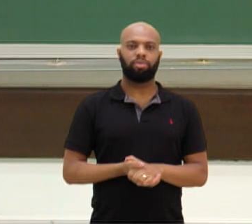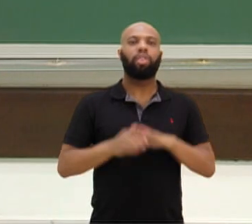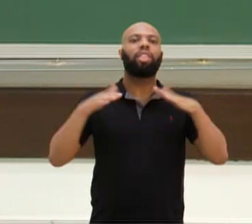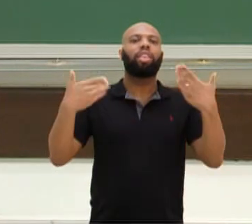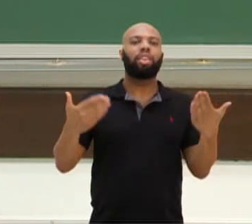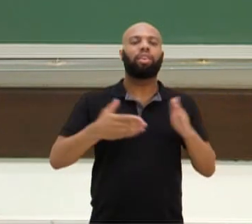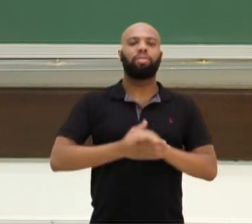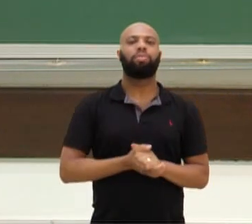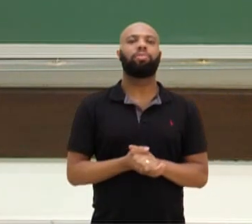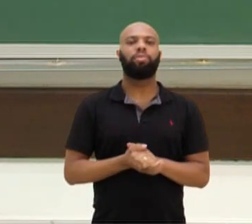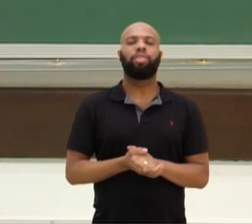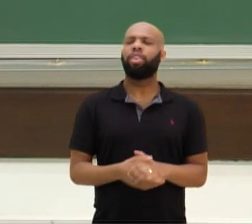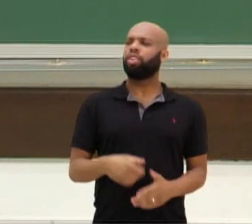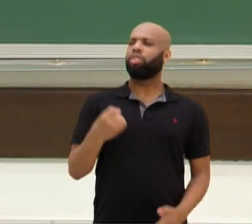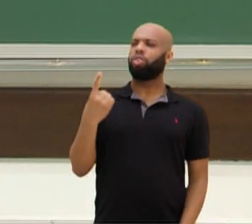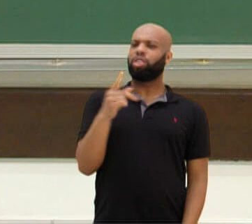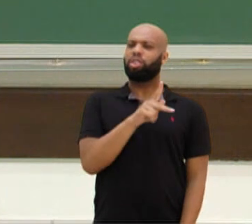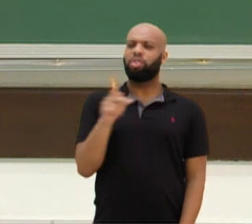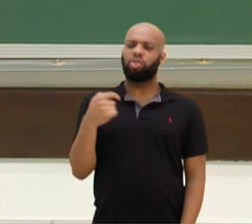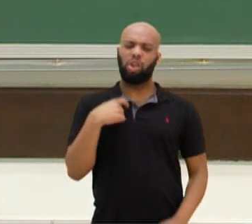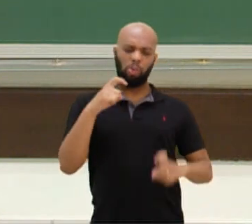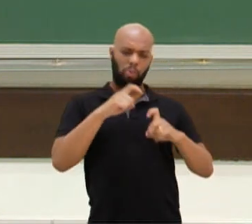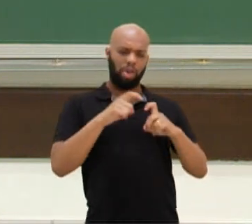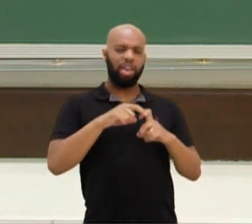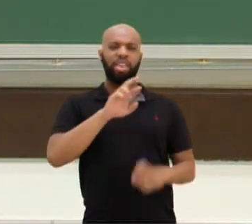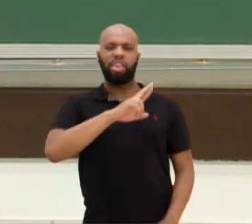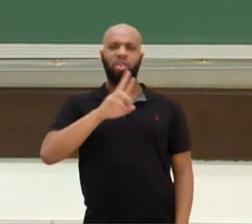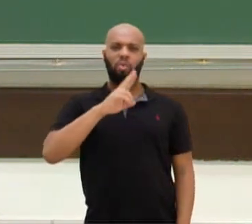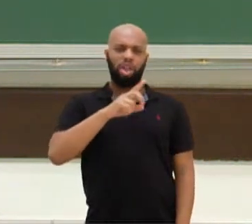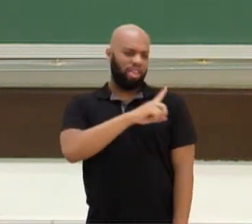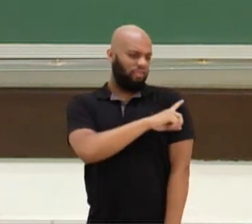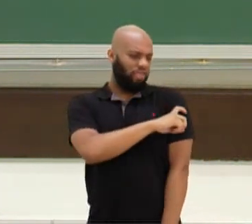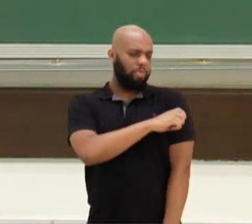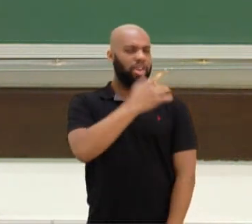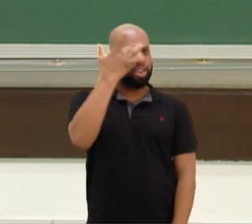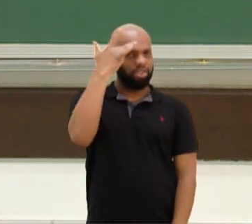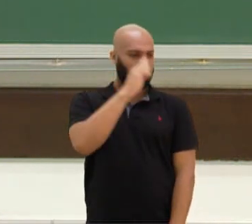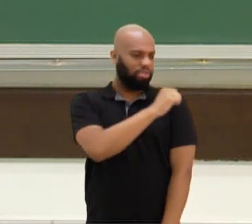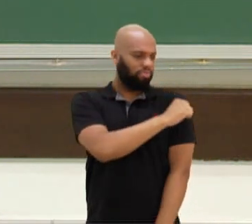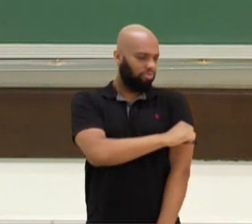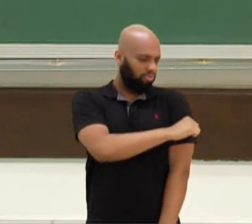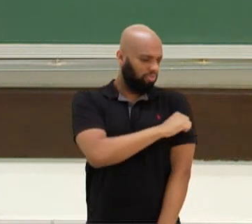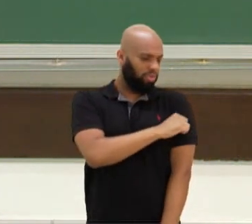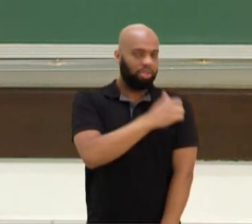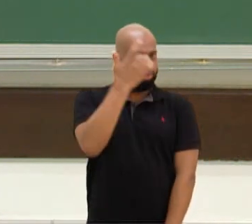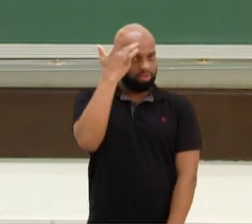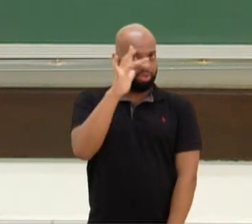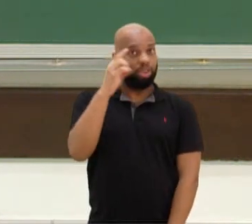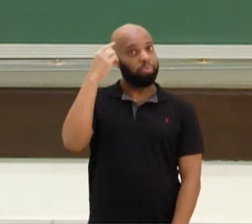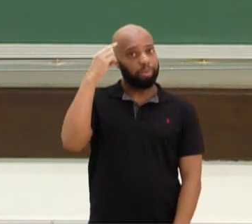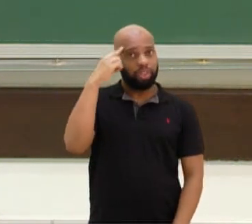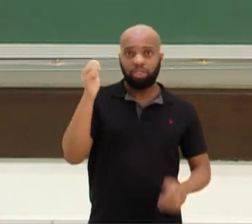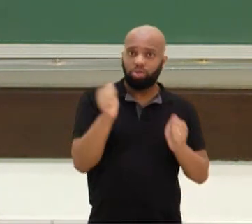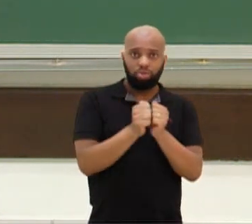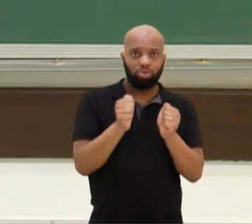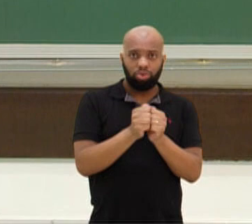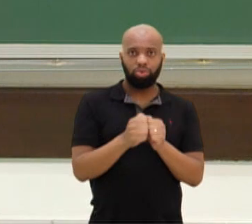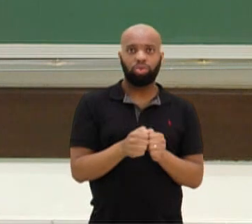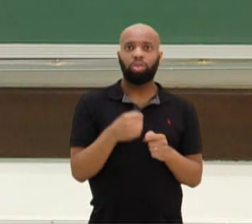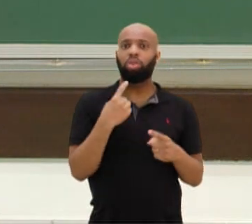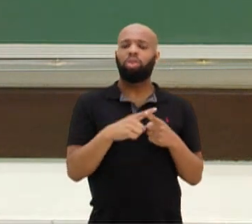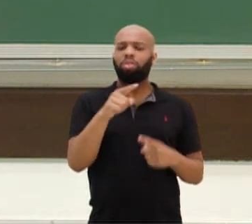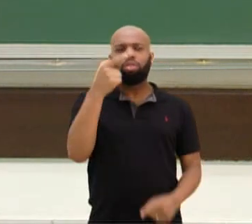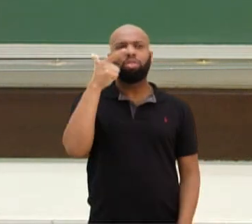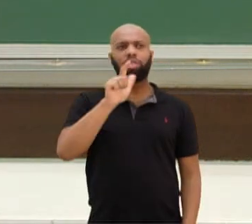aí, gente? Ai, professora, eu não sou médico, não sou enfermeiro, não sei, né? Gente, vamos pensar. Tudo isso vocês dão